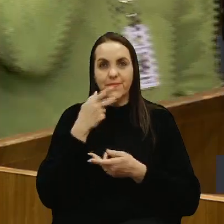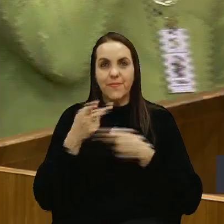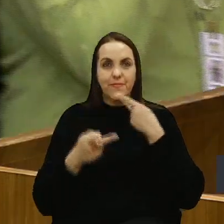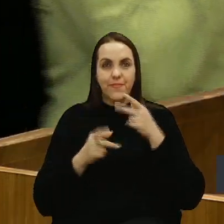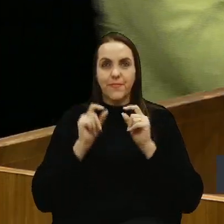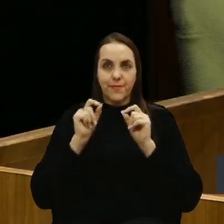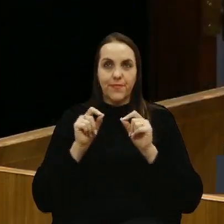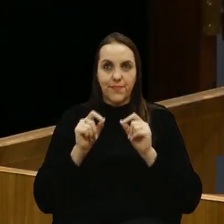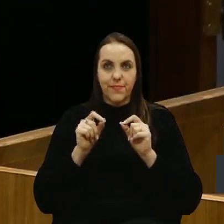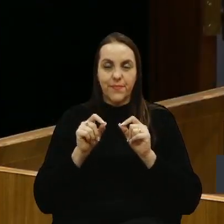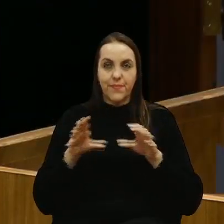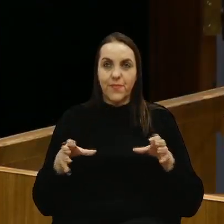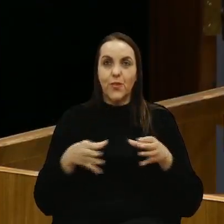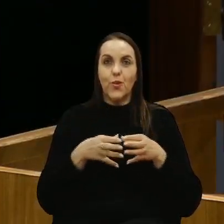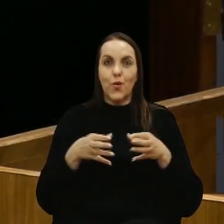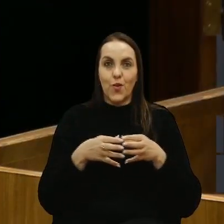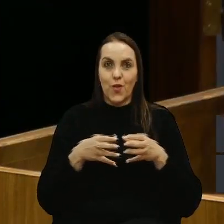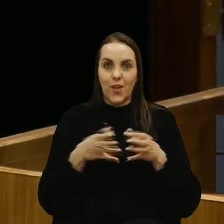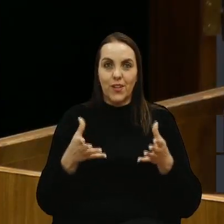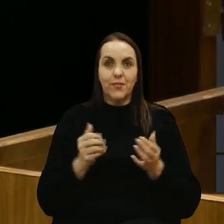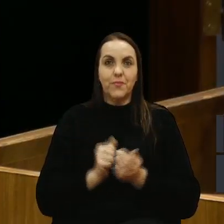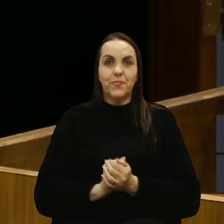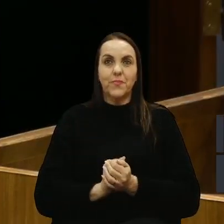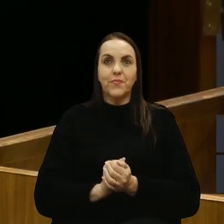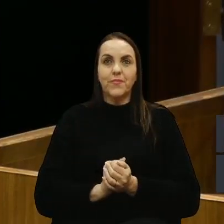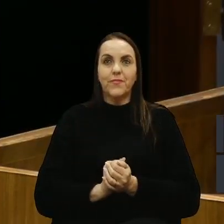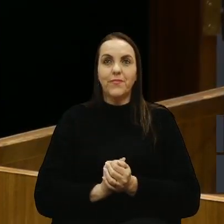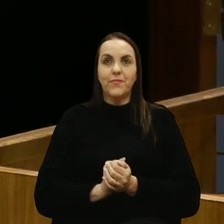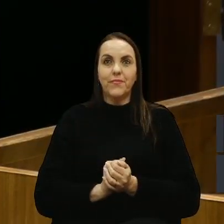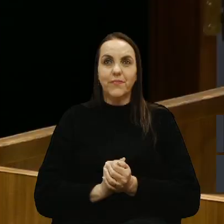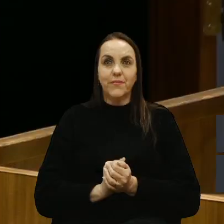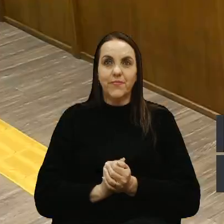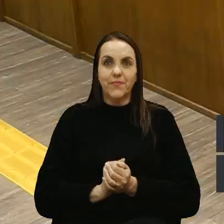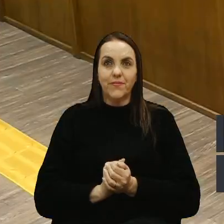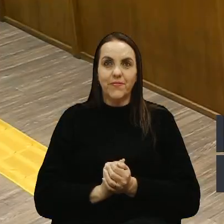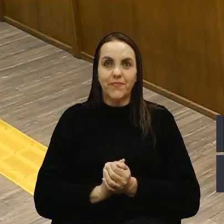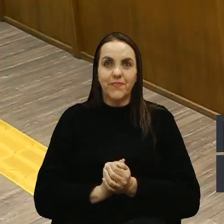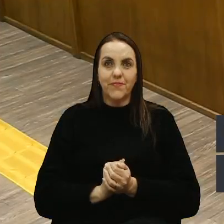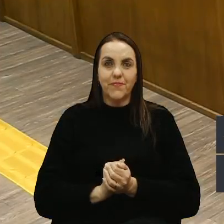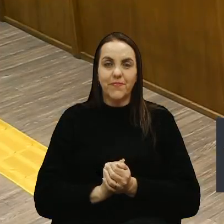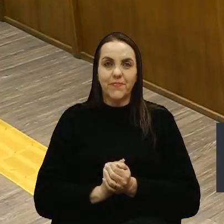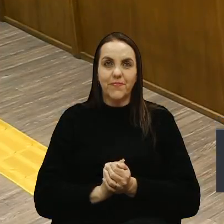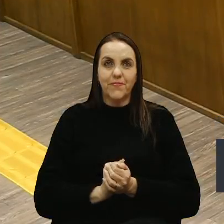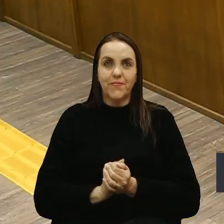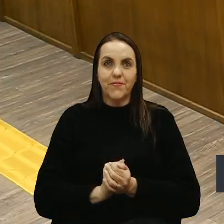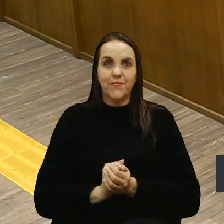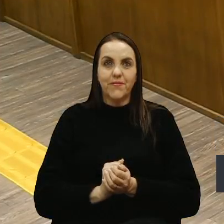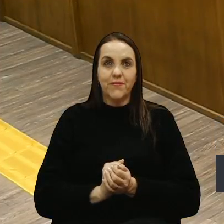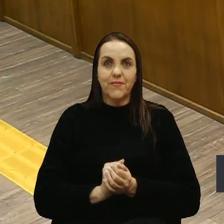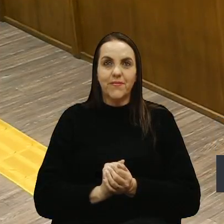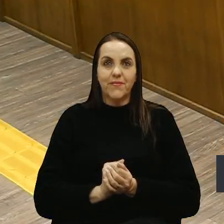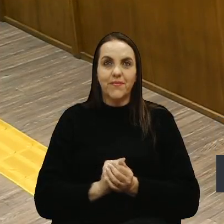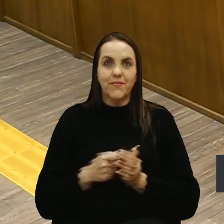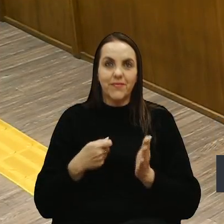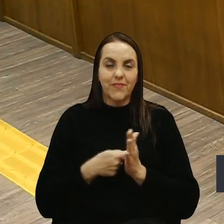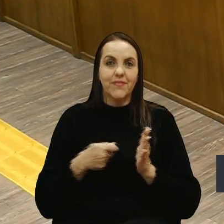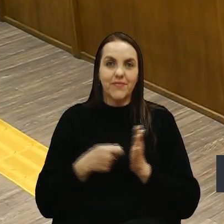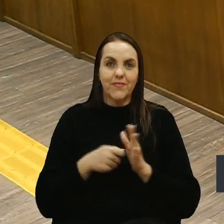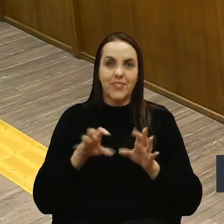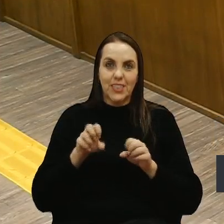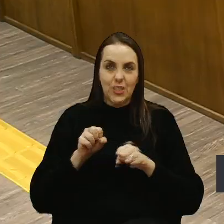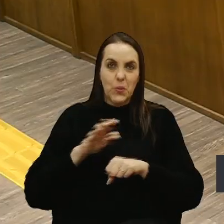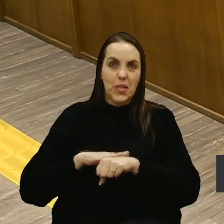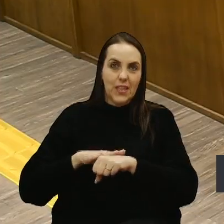a turma, os Questão colegas... de ordem, senhor presidente. Segura o tempo do vereador. Qual